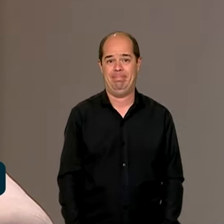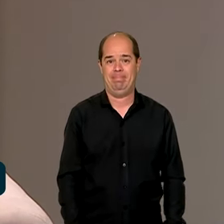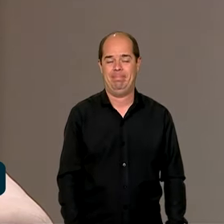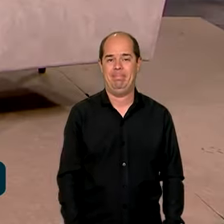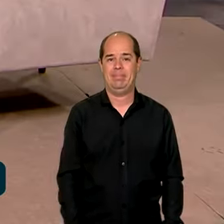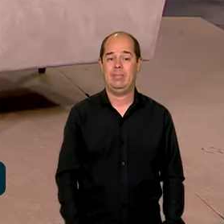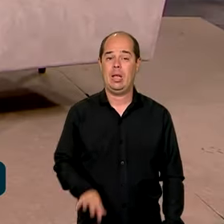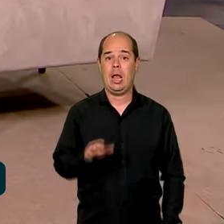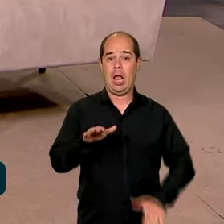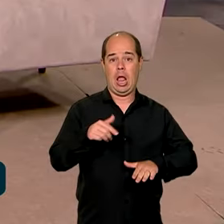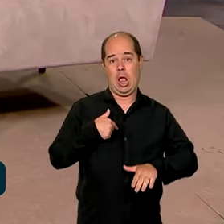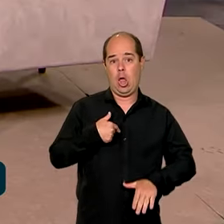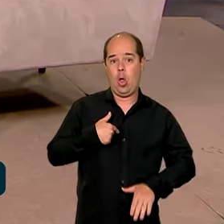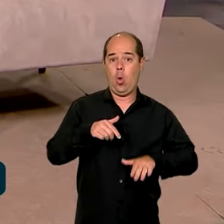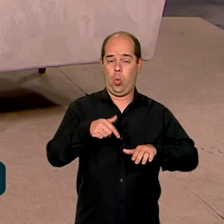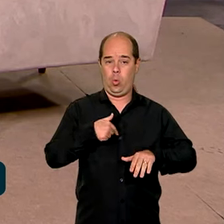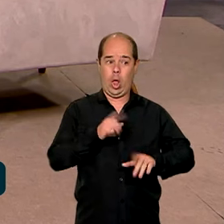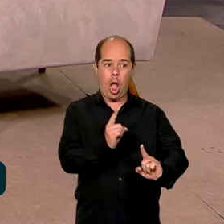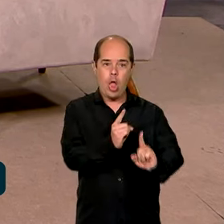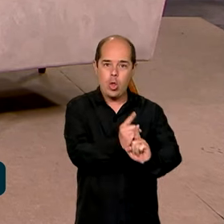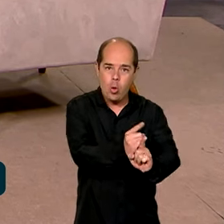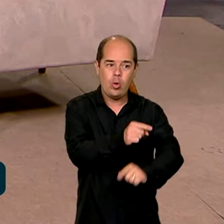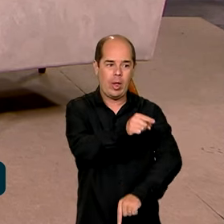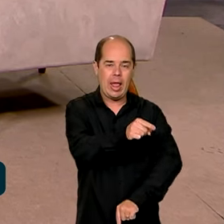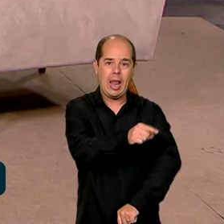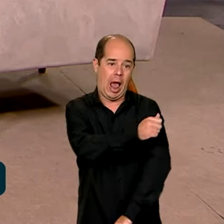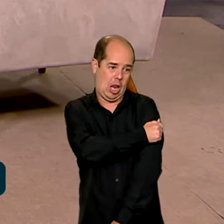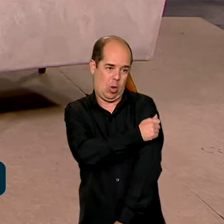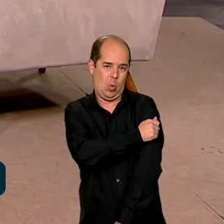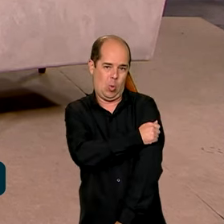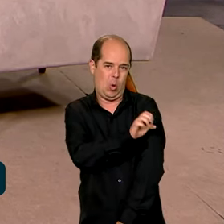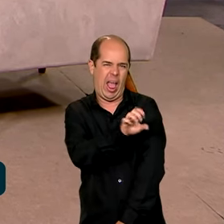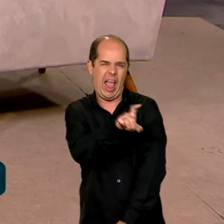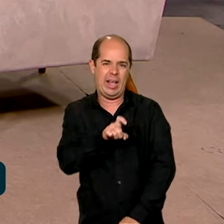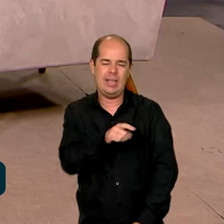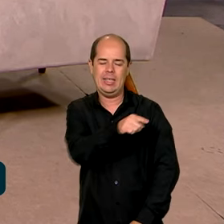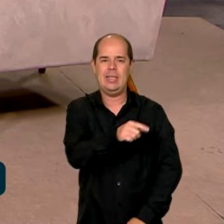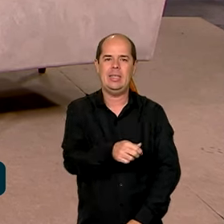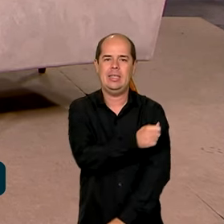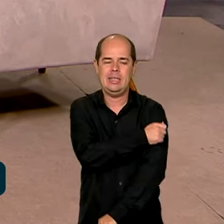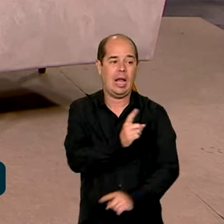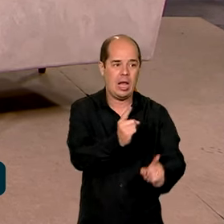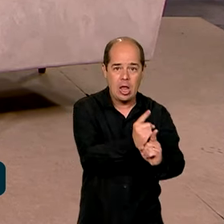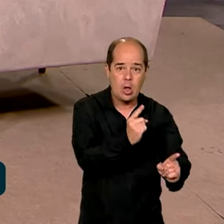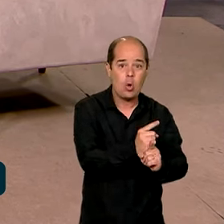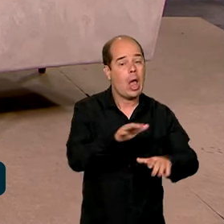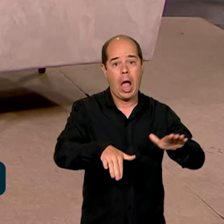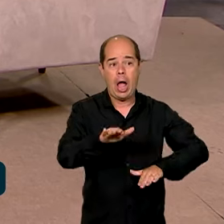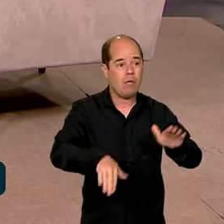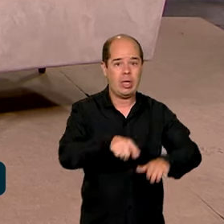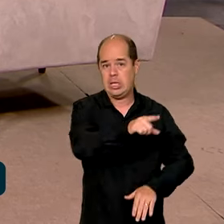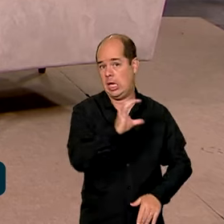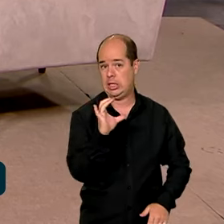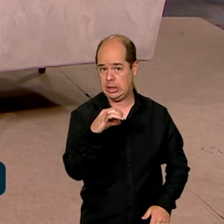ex-alunos que fizeram iniciação científica e depois foram para a vida profissional, não se tornaram cientistas. Mas